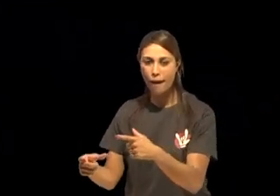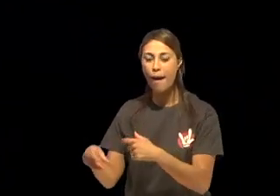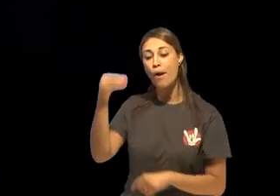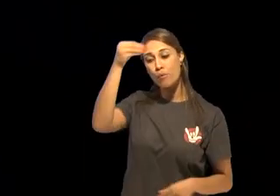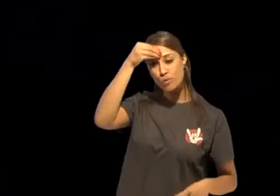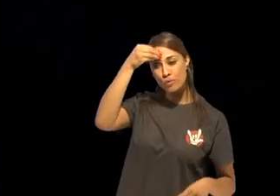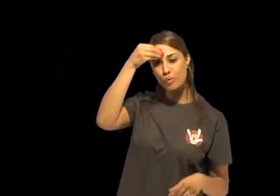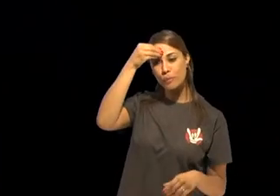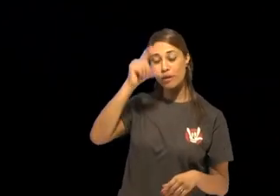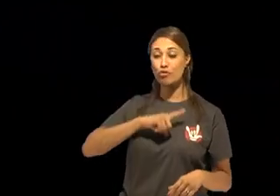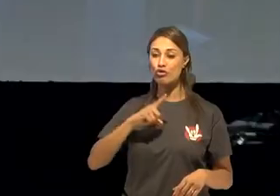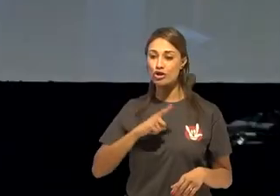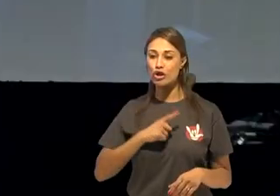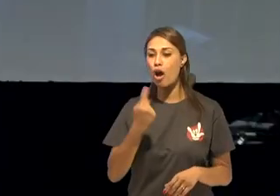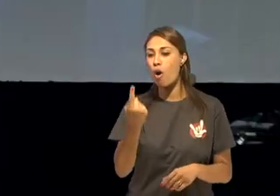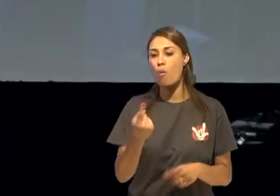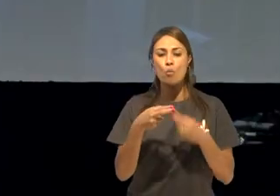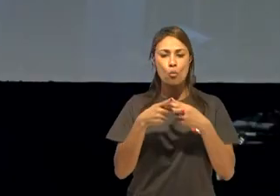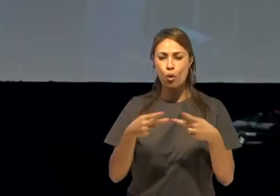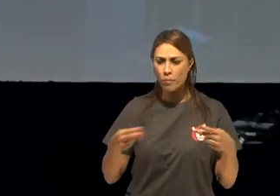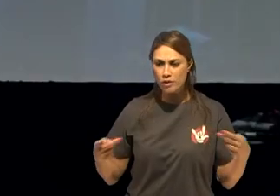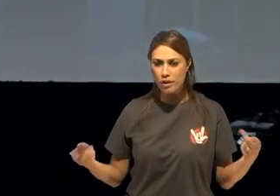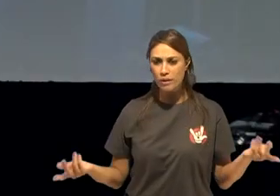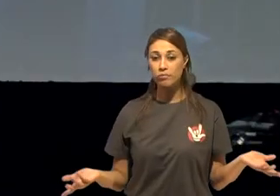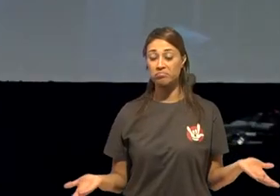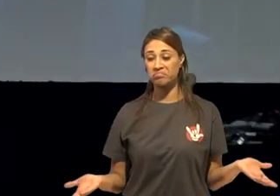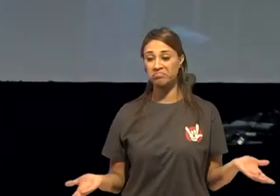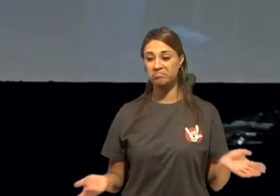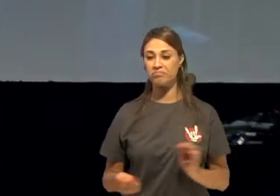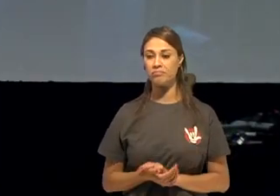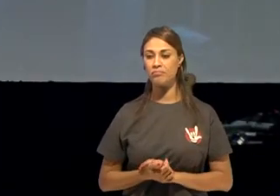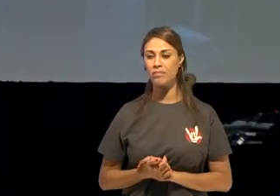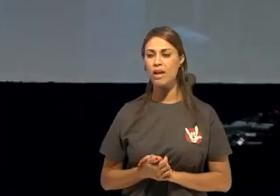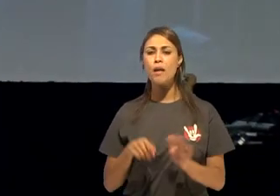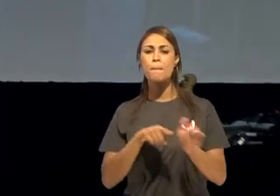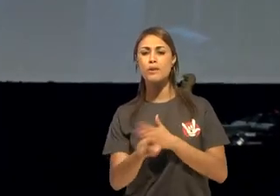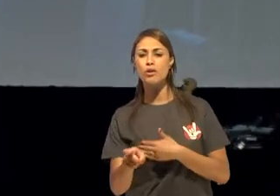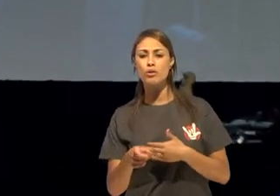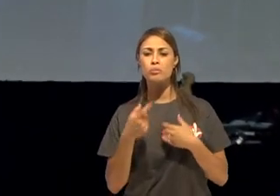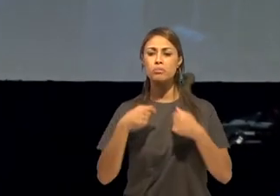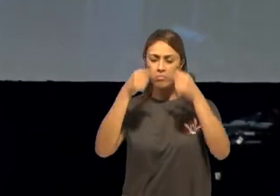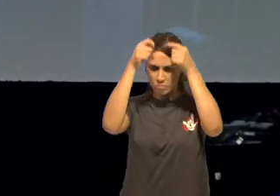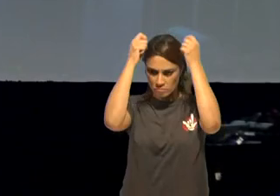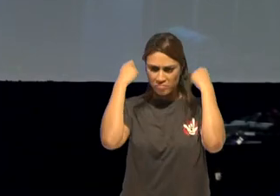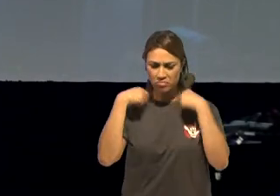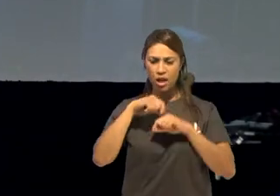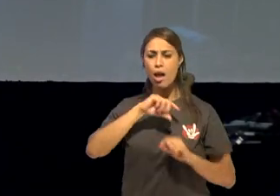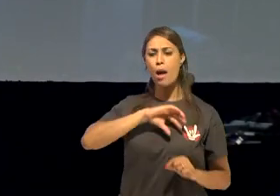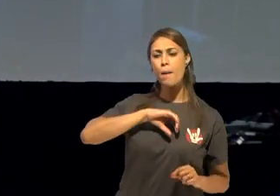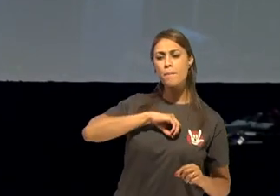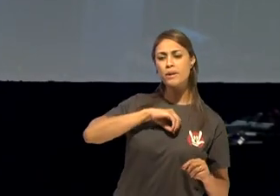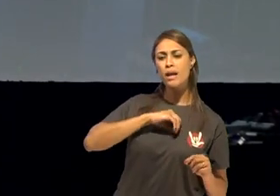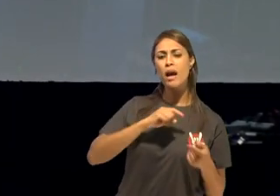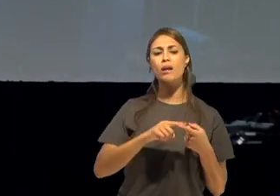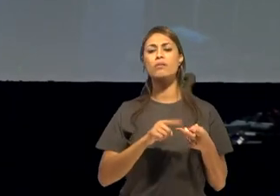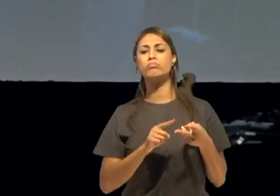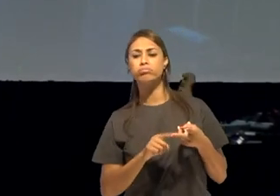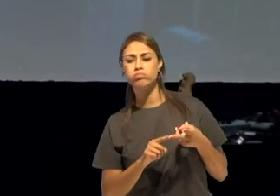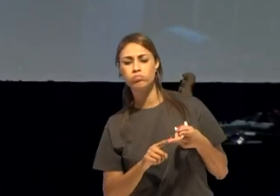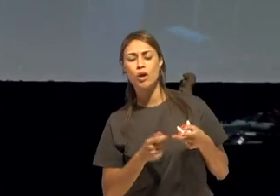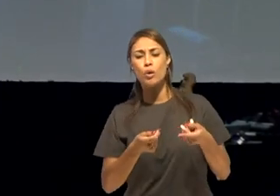dormir, ele ia com chaveiro. E cadê a medalha? Não sei. Cadê o espetinho? Não sei. Cadê a carteira? Não